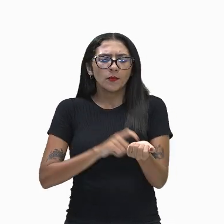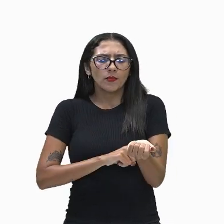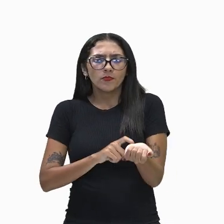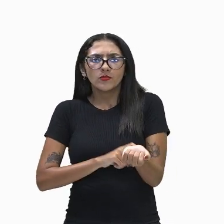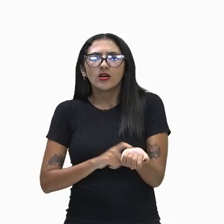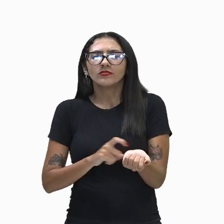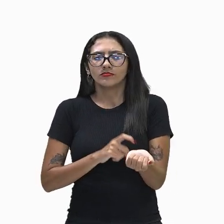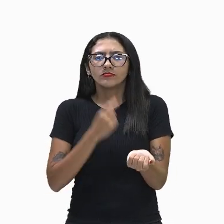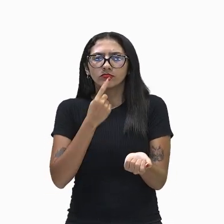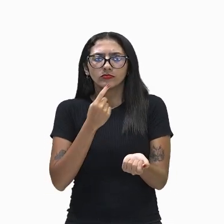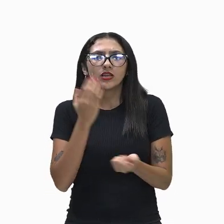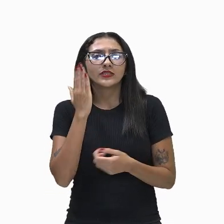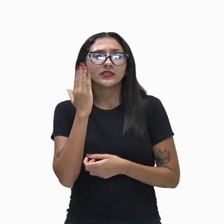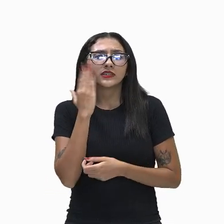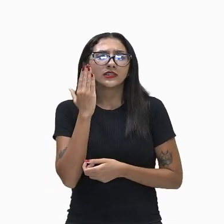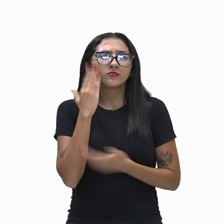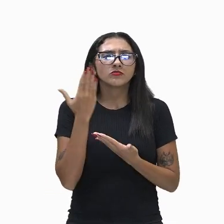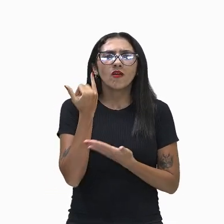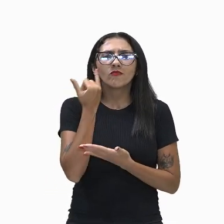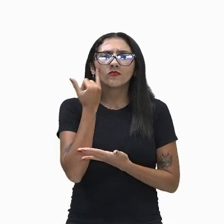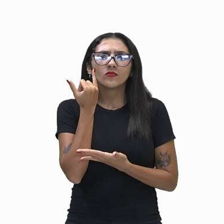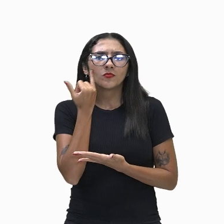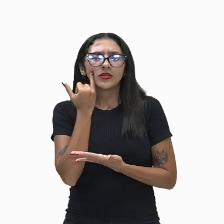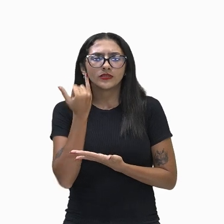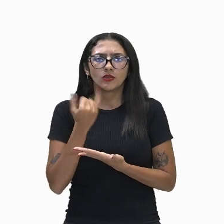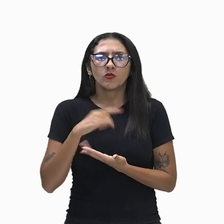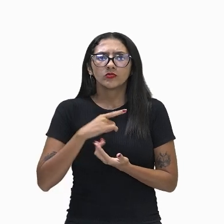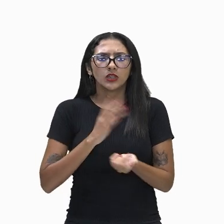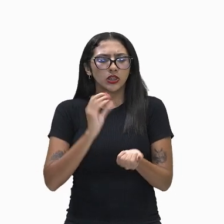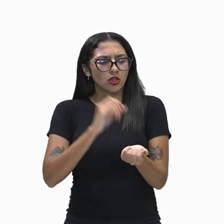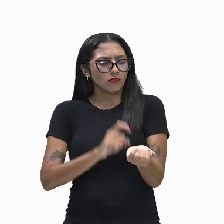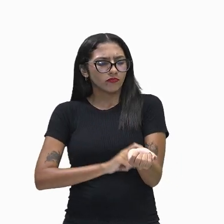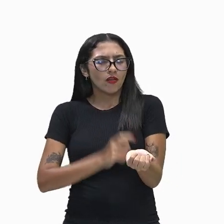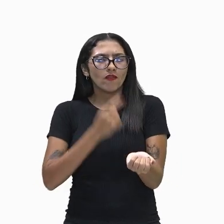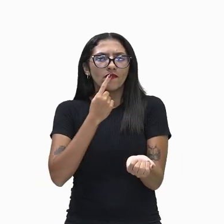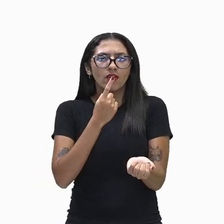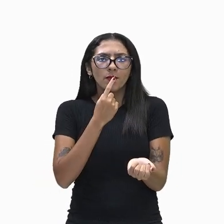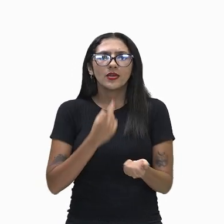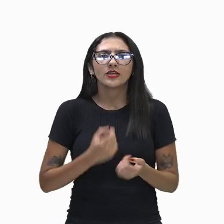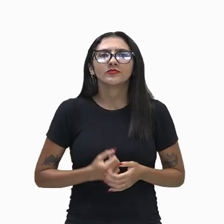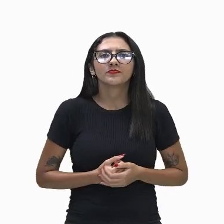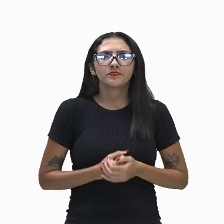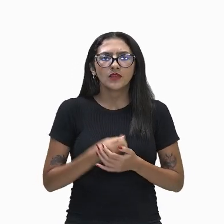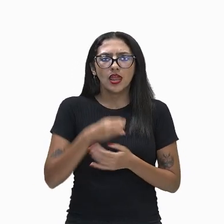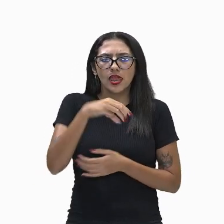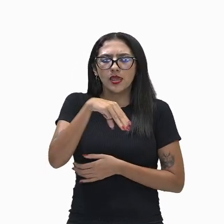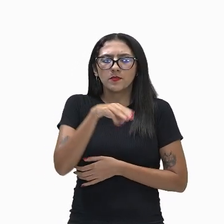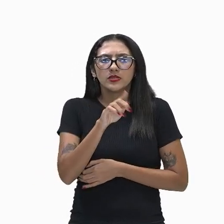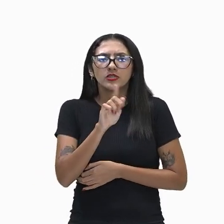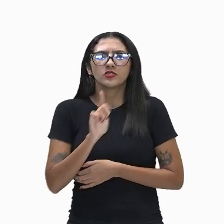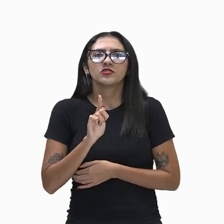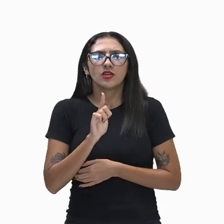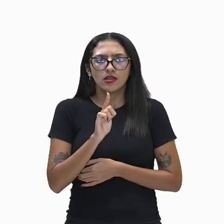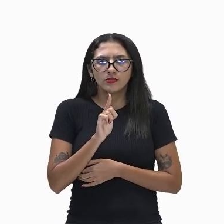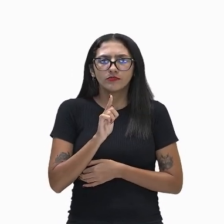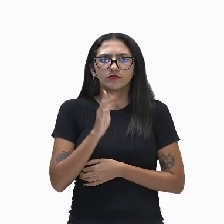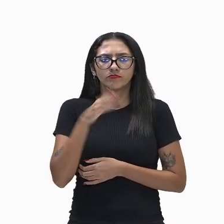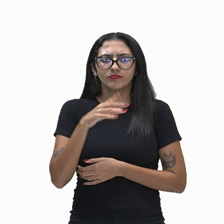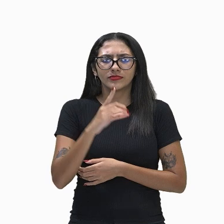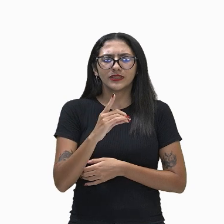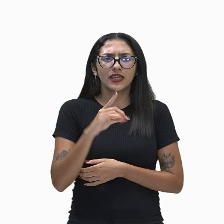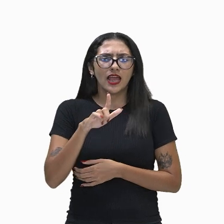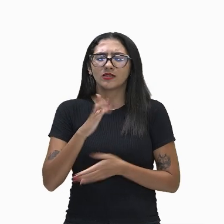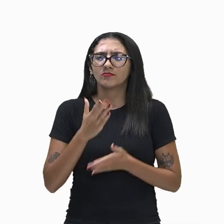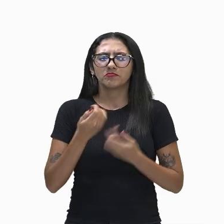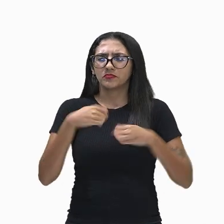quantificar a quantidade de açúcar presente no nosso sangue, em miligramas por decilitro. Não se preocupe com essa